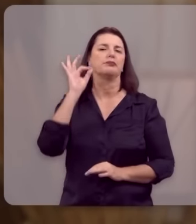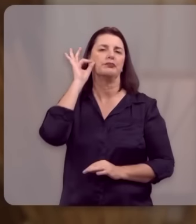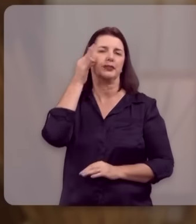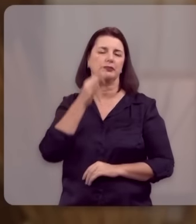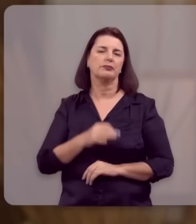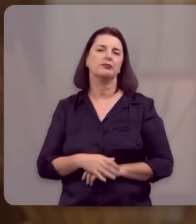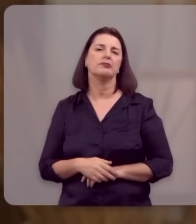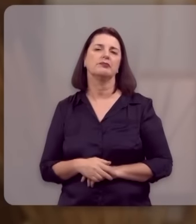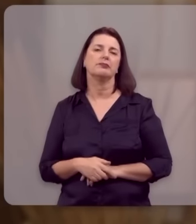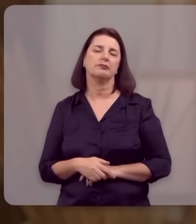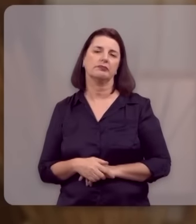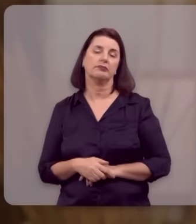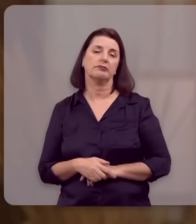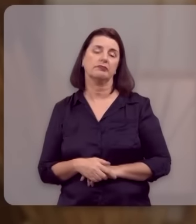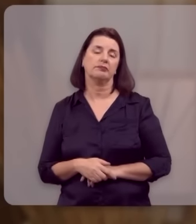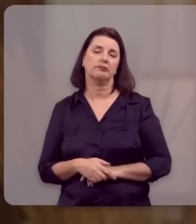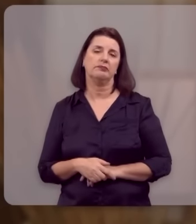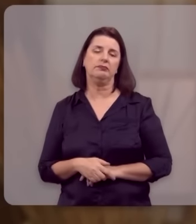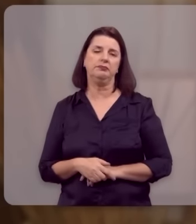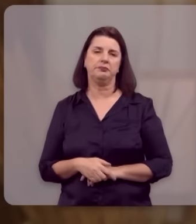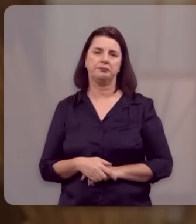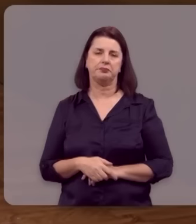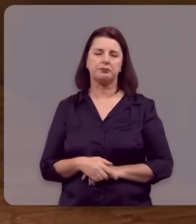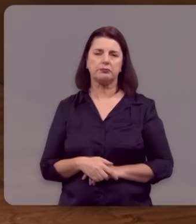rigorosamente, cabalmente.